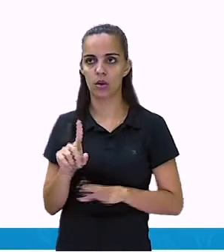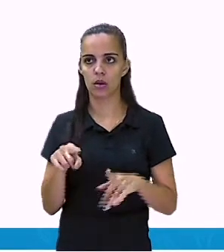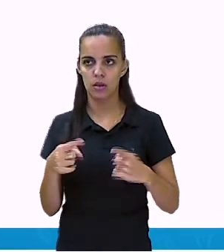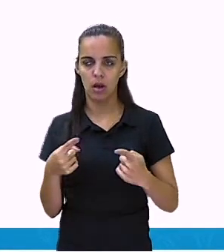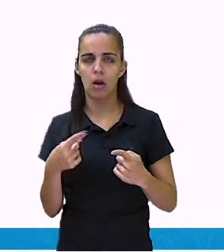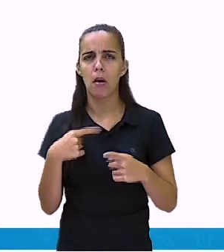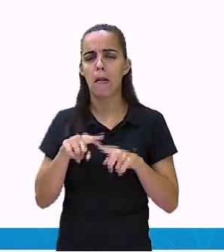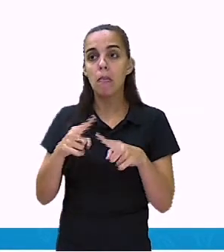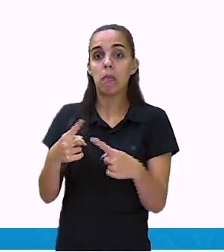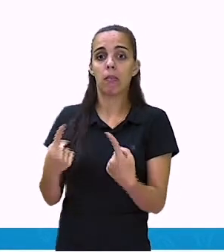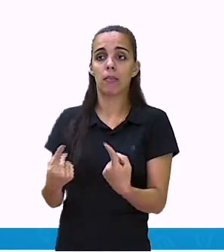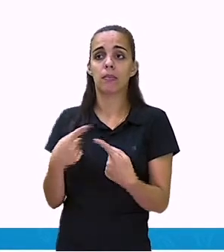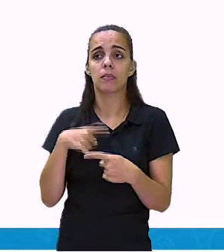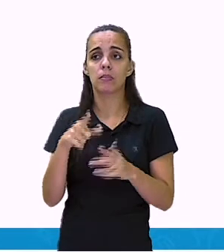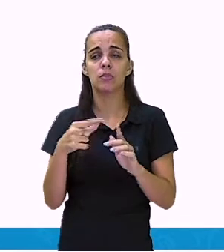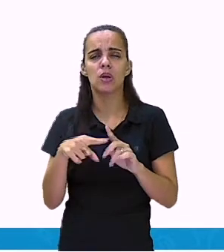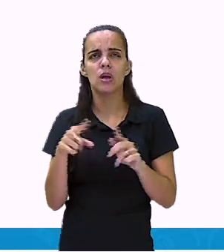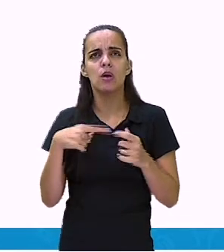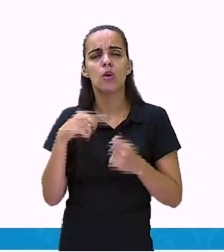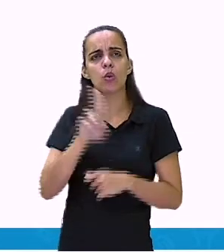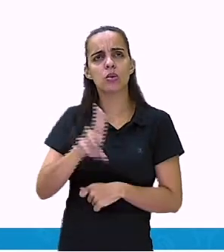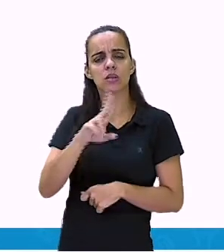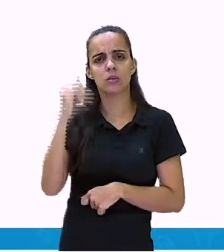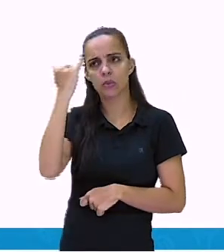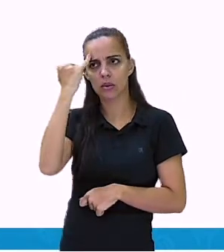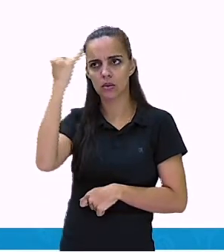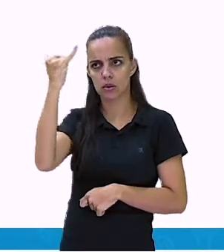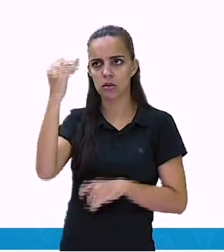nos dá uma ideia de